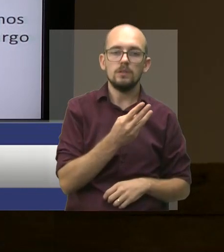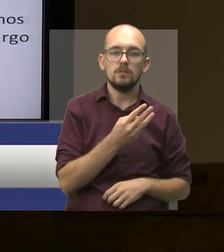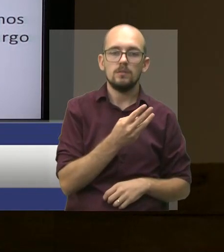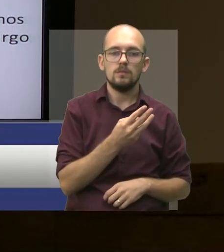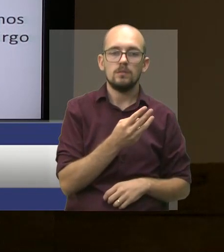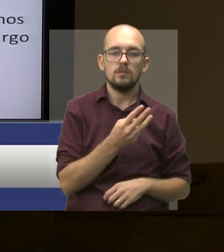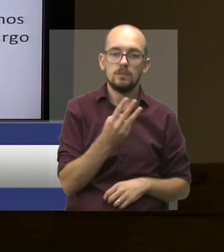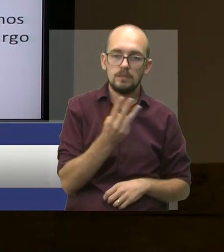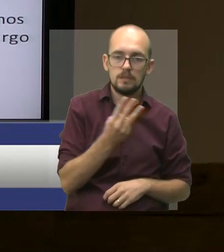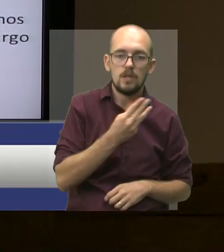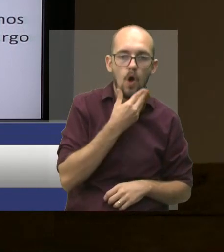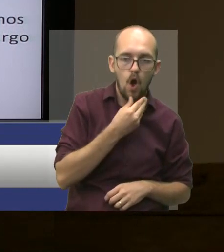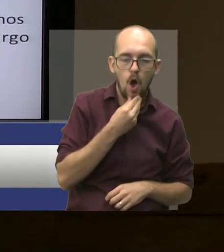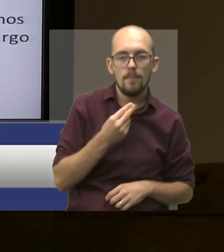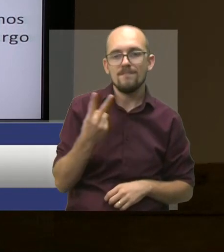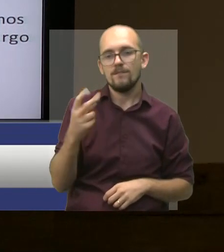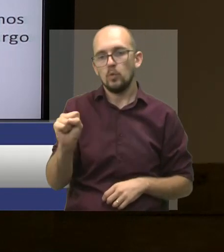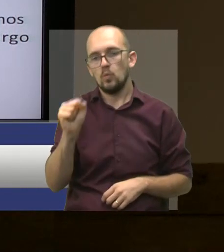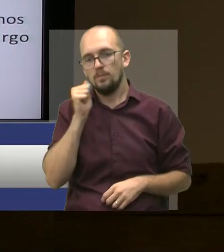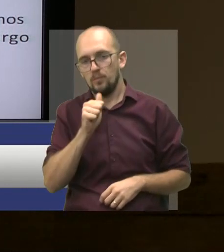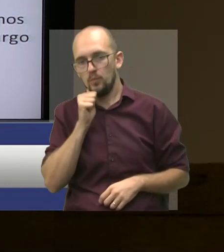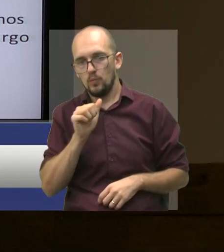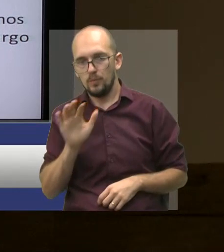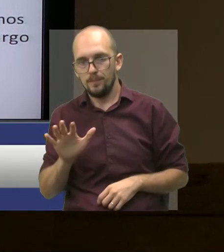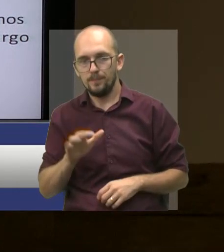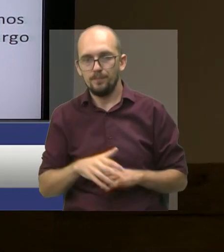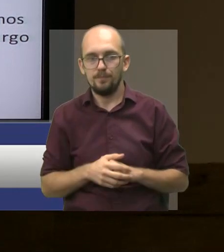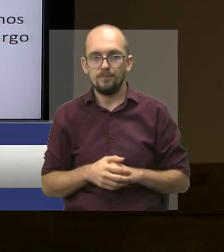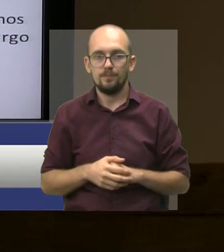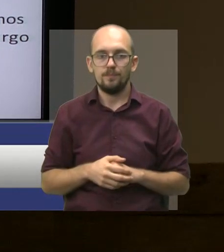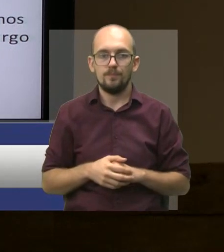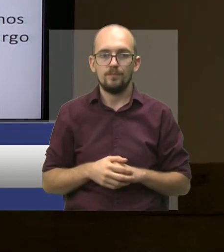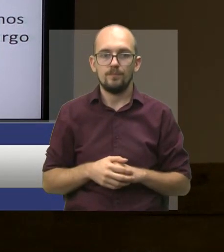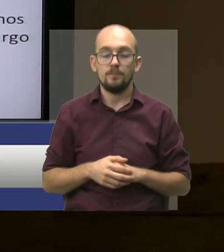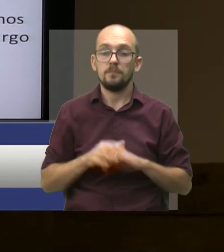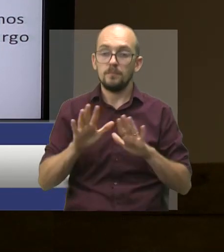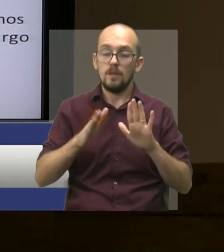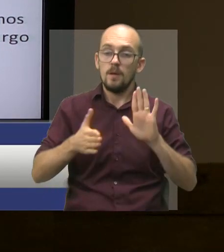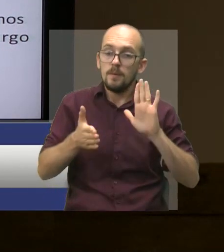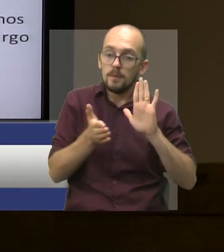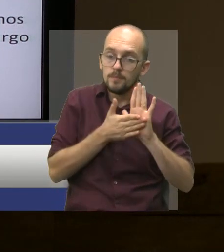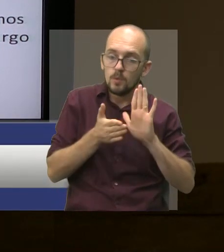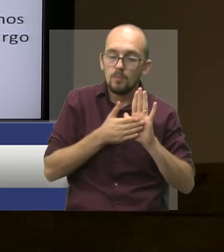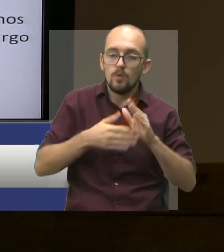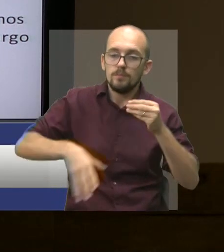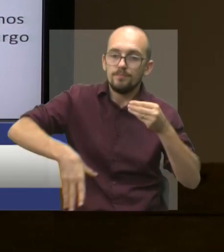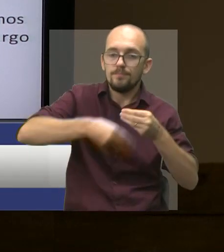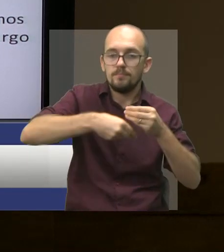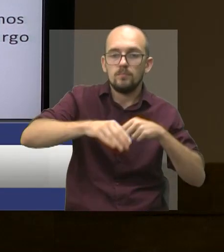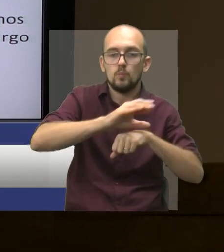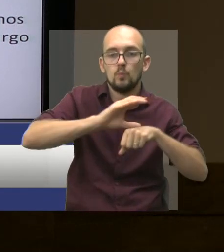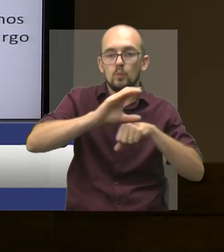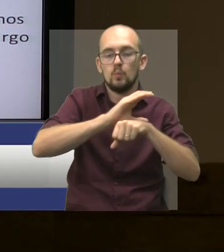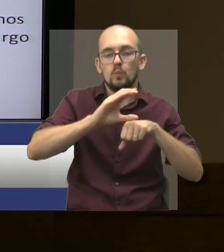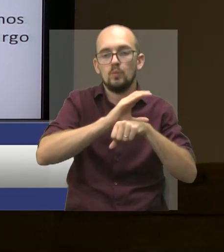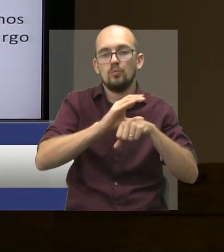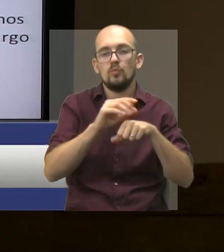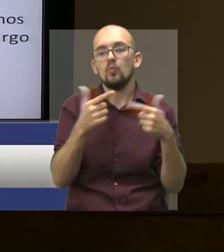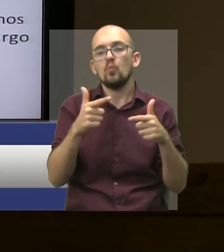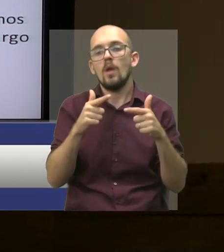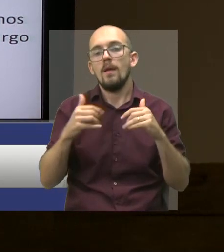mulher. Para a proposta de emenda à Constituição, não tem limite de idade para pedir